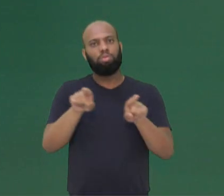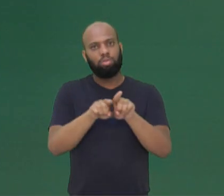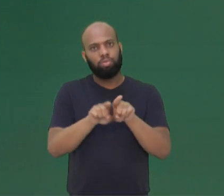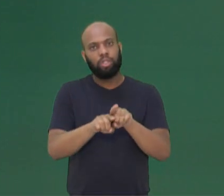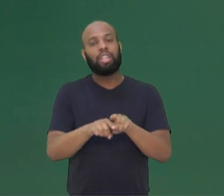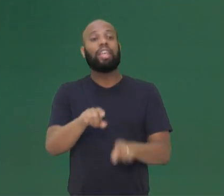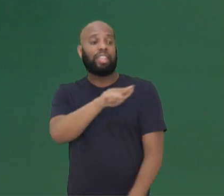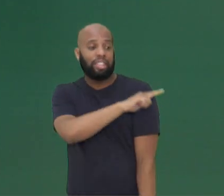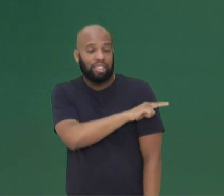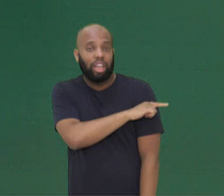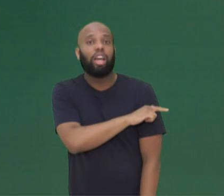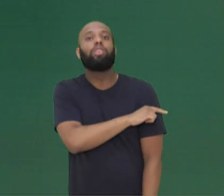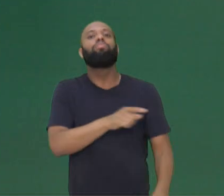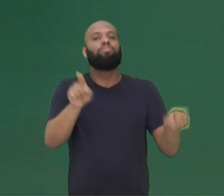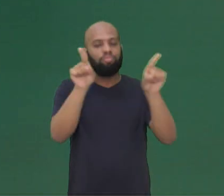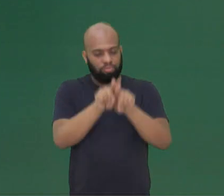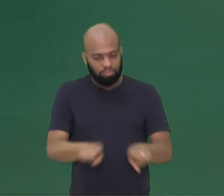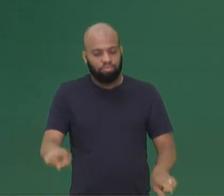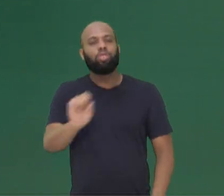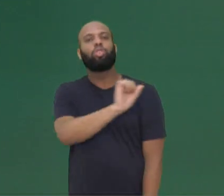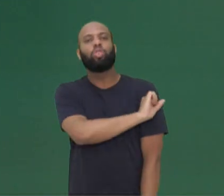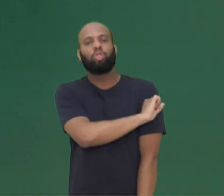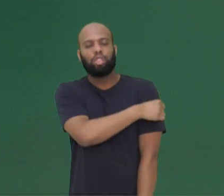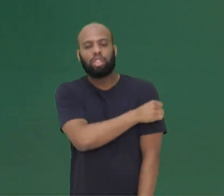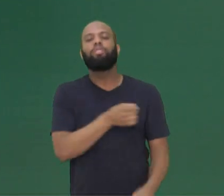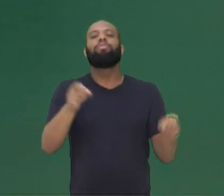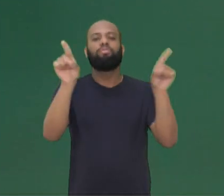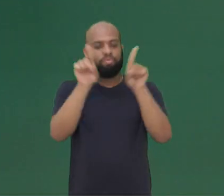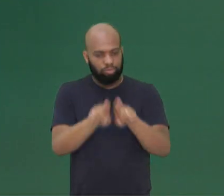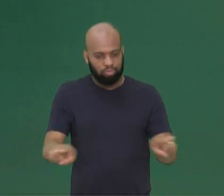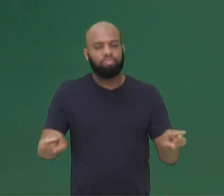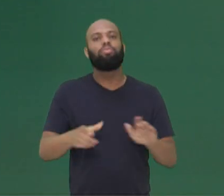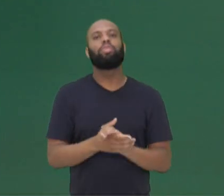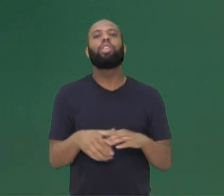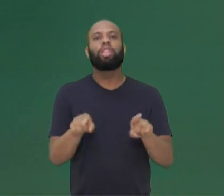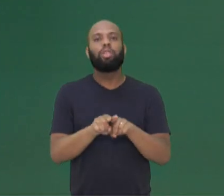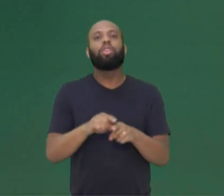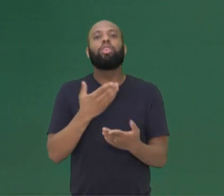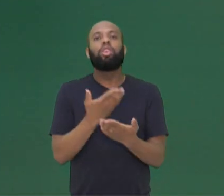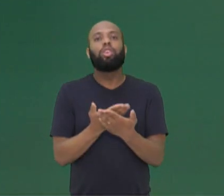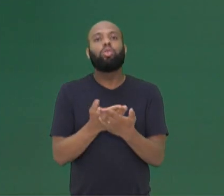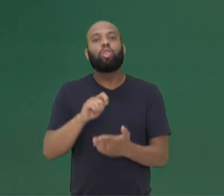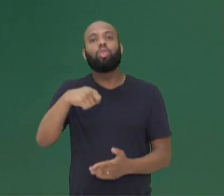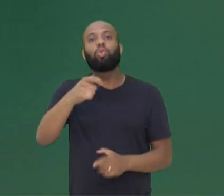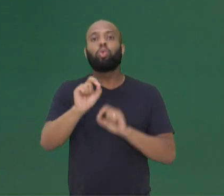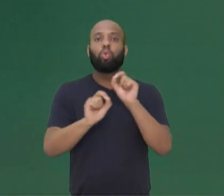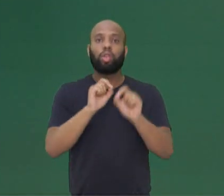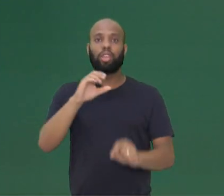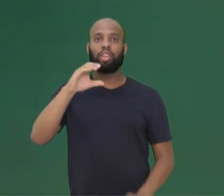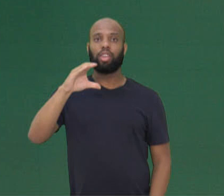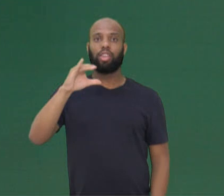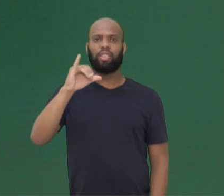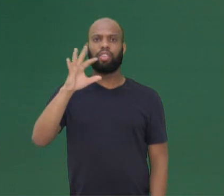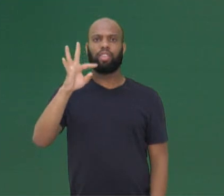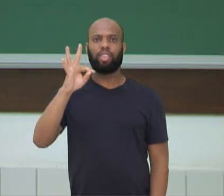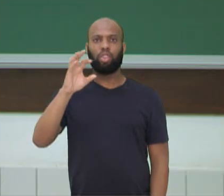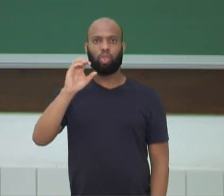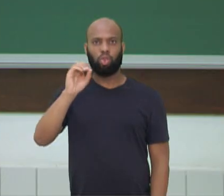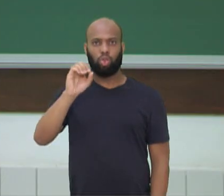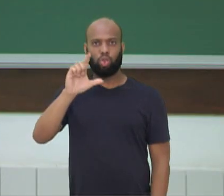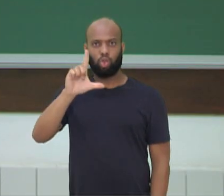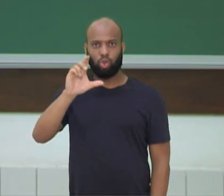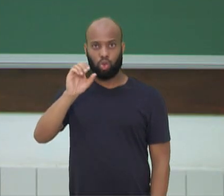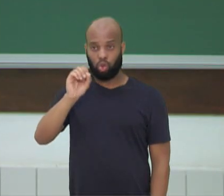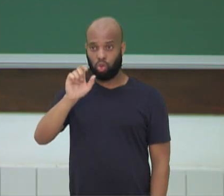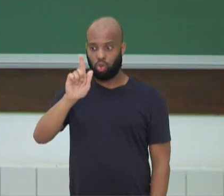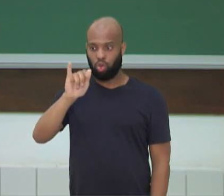7º ano, no 8º ano, você vai continuar a estudar sobre citologia. Citologia? Você lembra